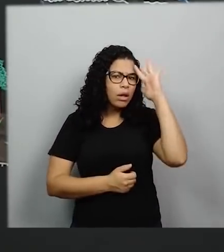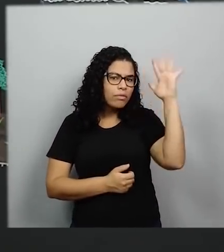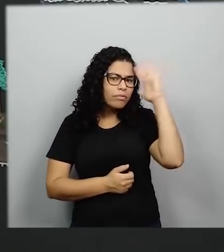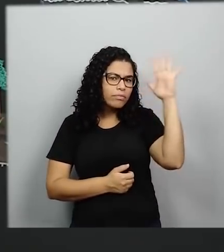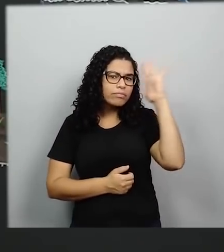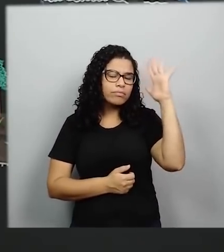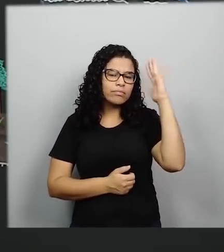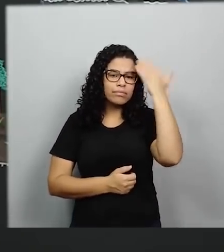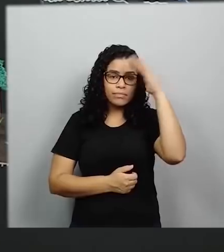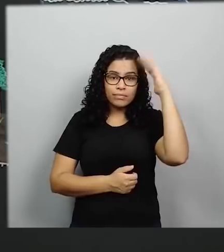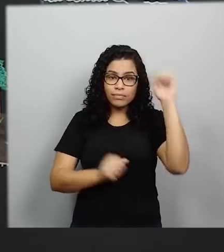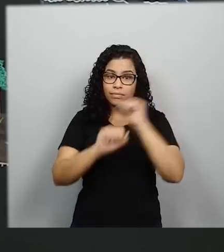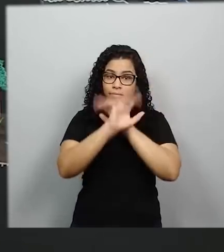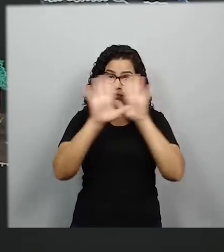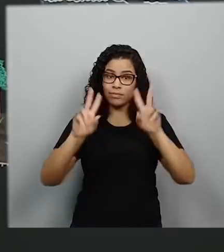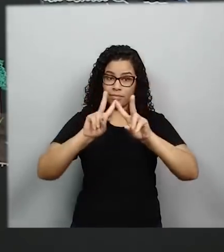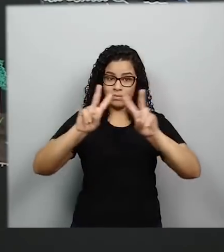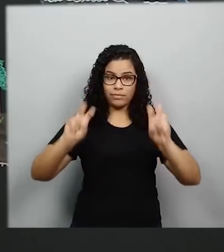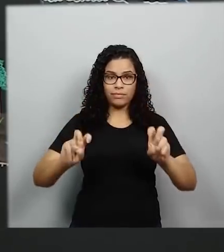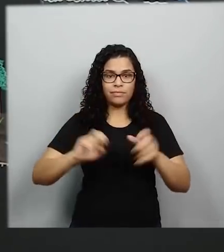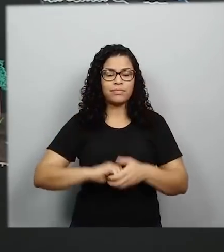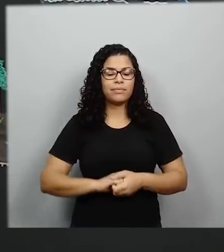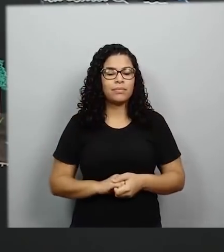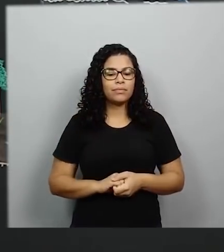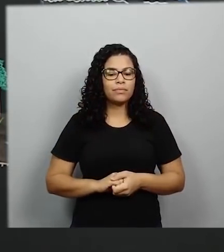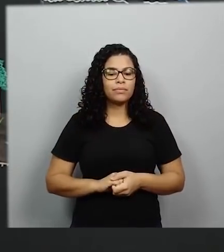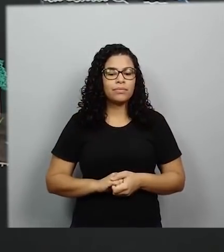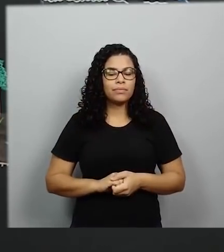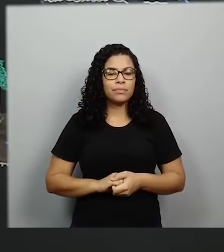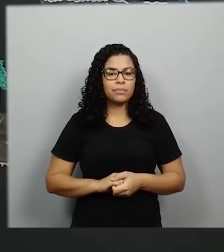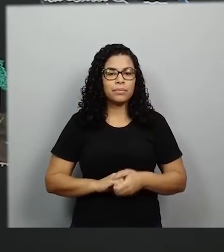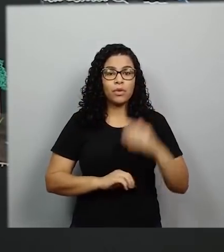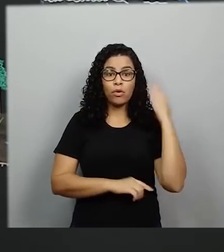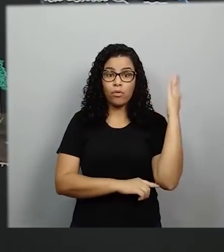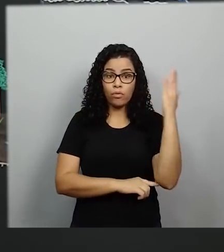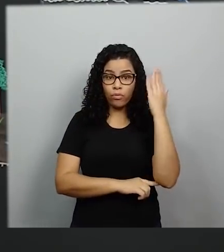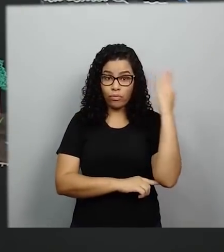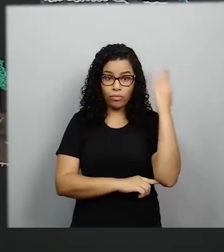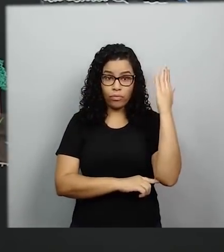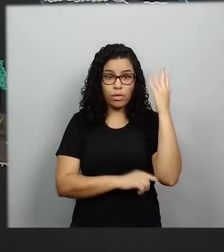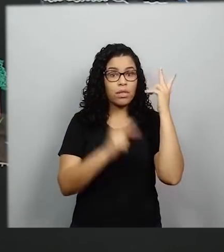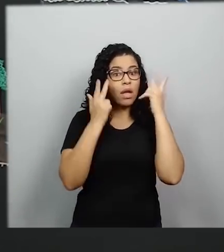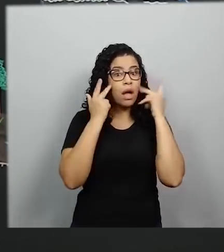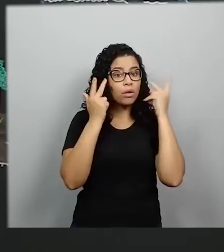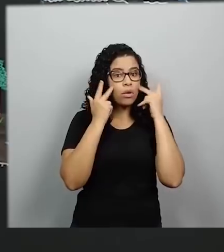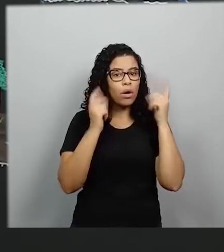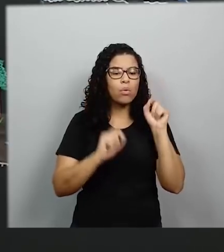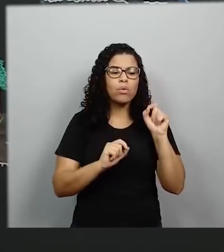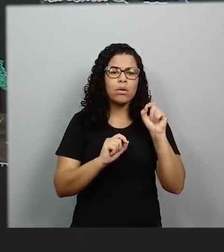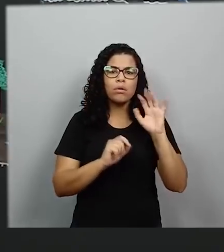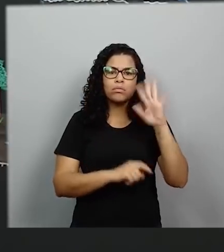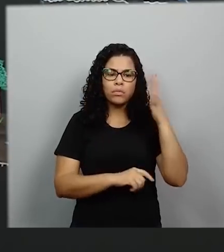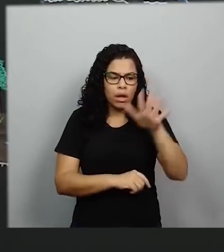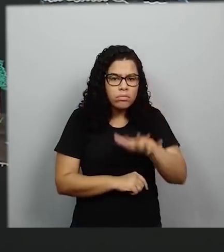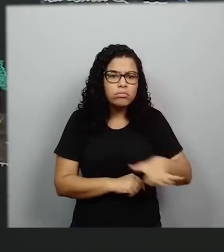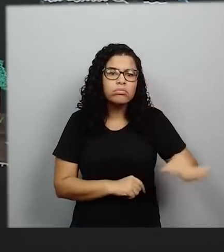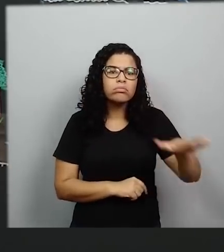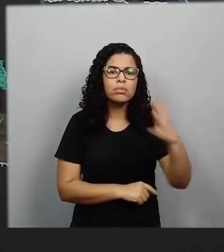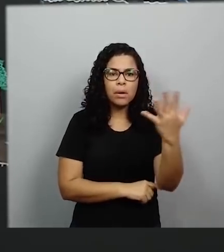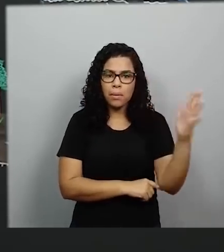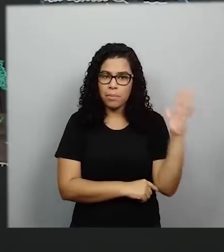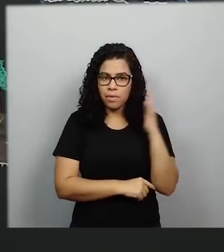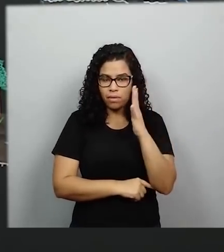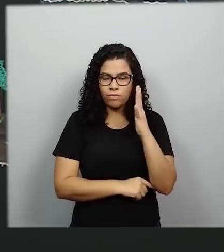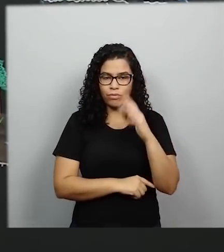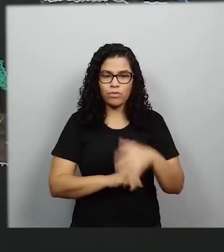sobre esse tema. Um destaque eu quero falar com você. Fenômenos naturais são ações do meio ambiente, são alterações do